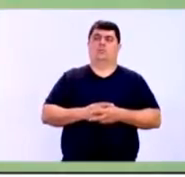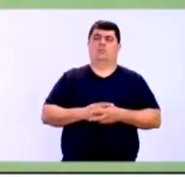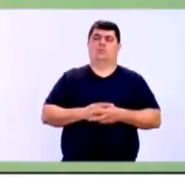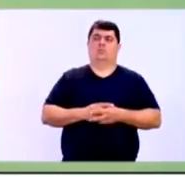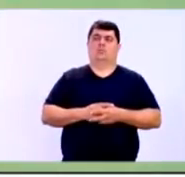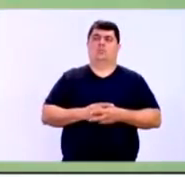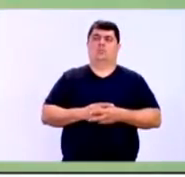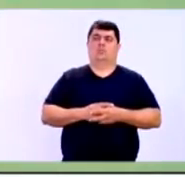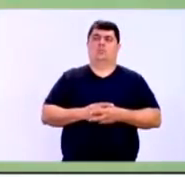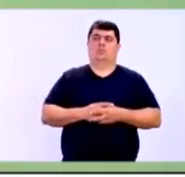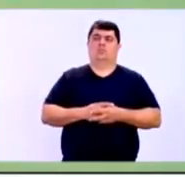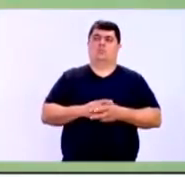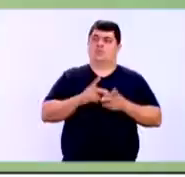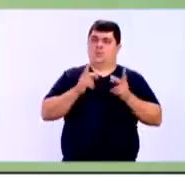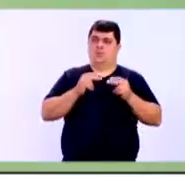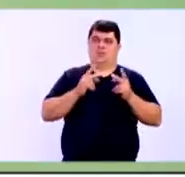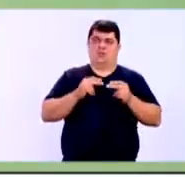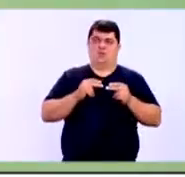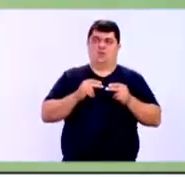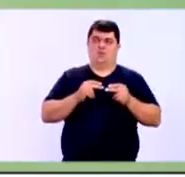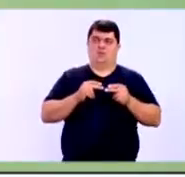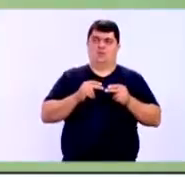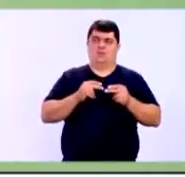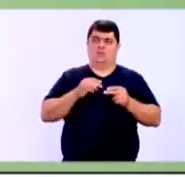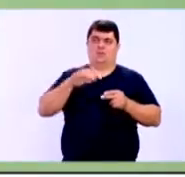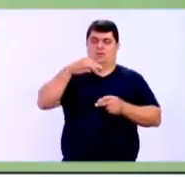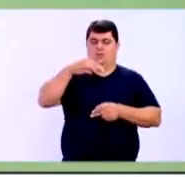Que aqui também é a mesma coisa do que